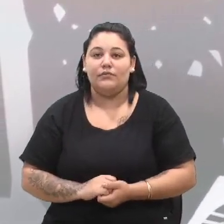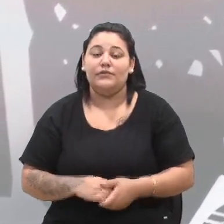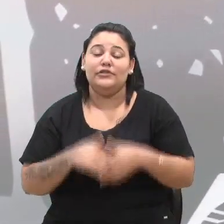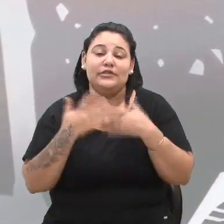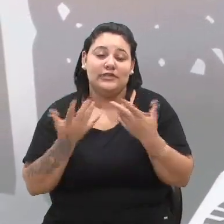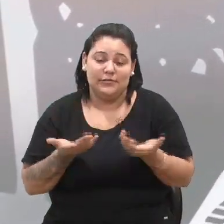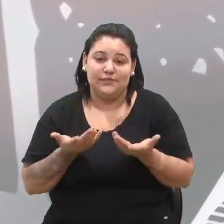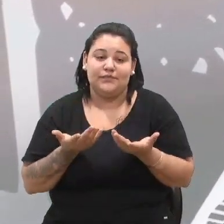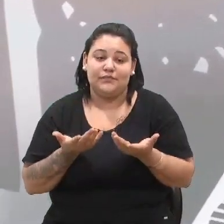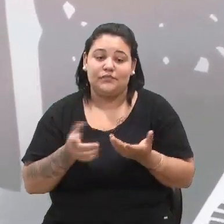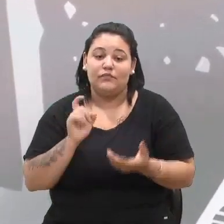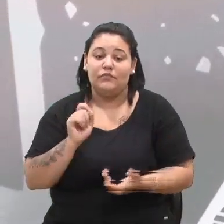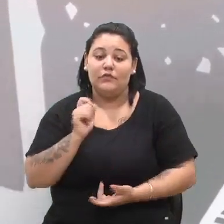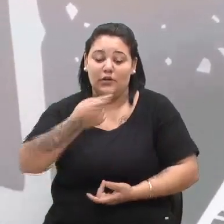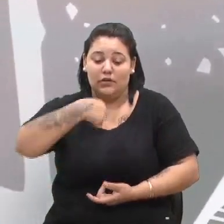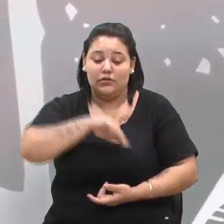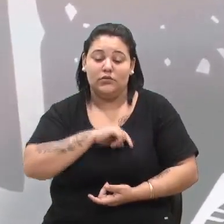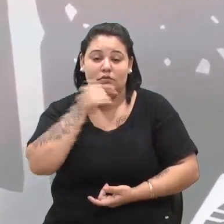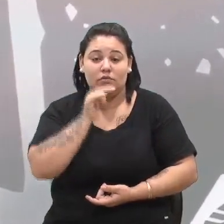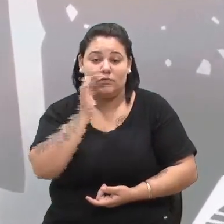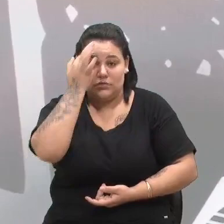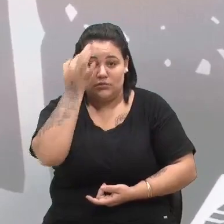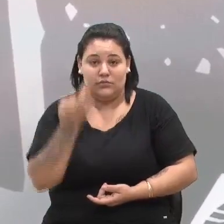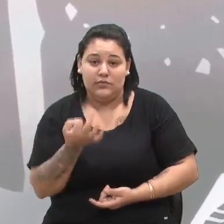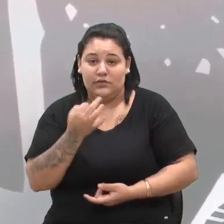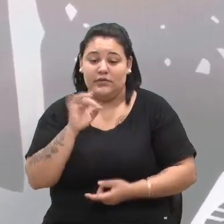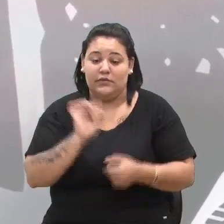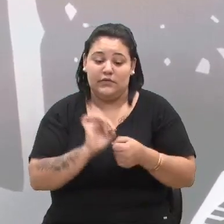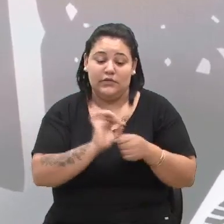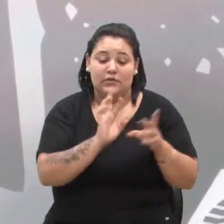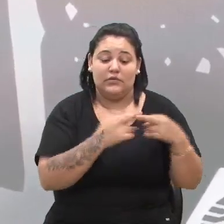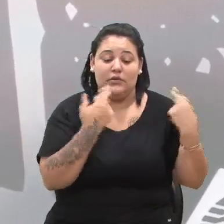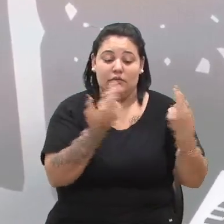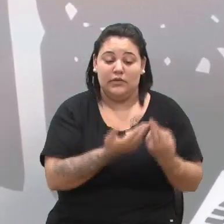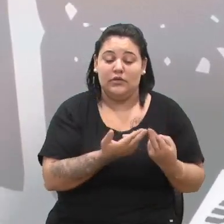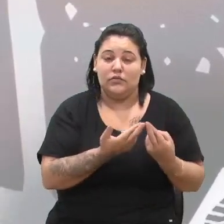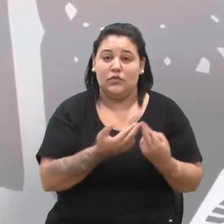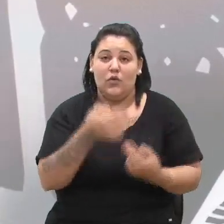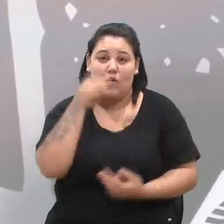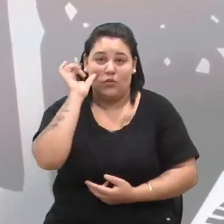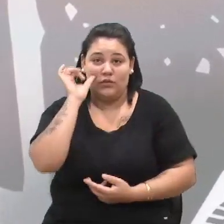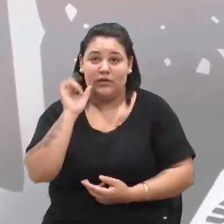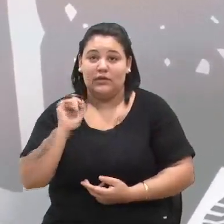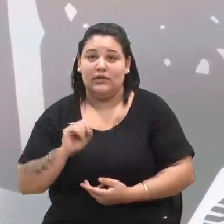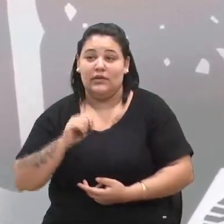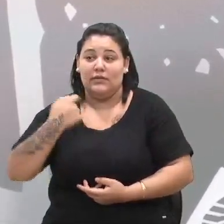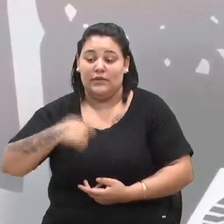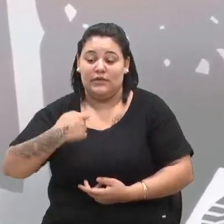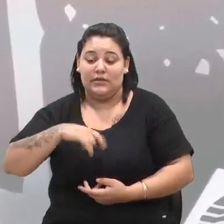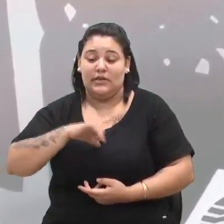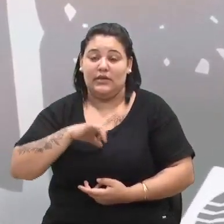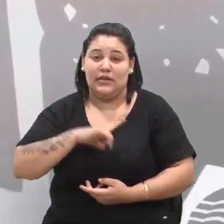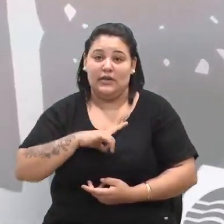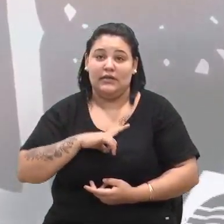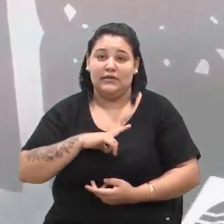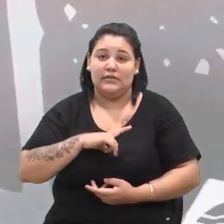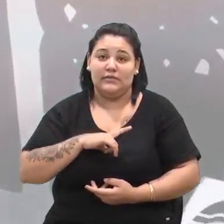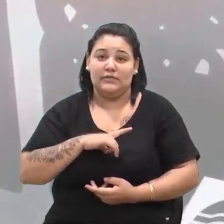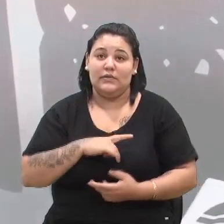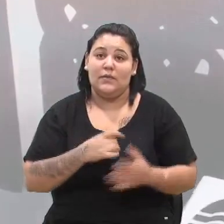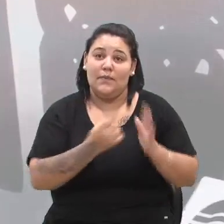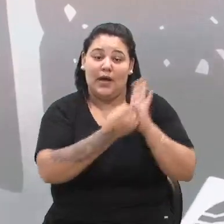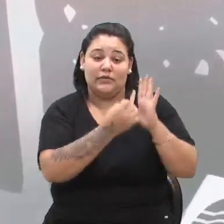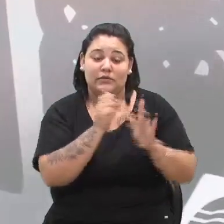Então, o que nós entendemos? Nós fizemos uma reunião da frente ontem, que é necessário ter mobilização